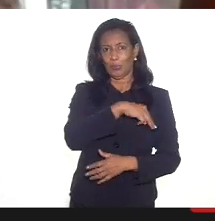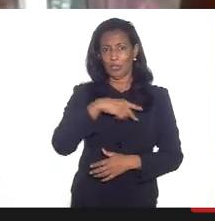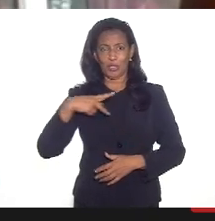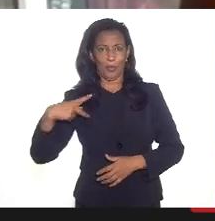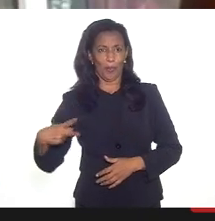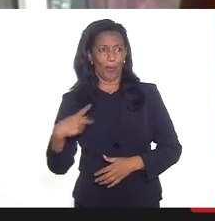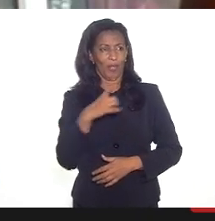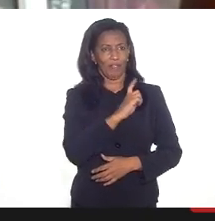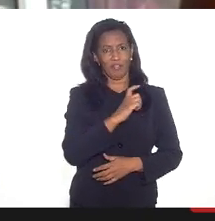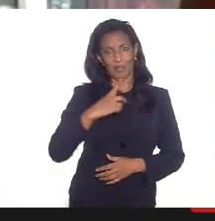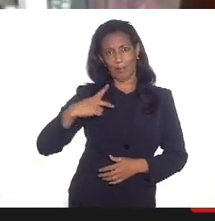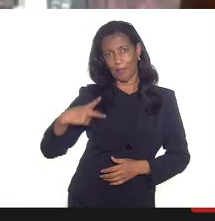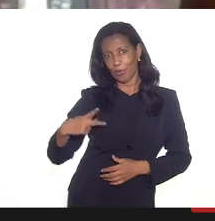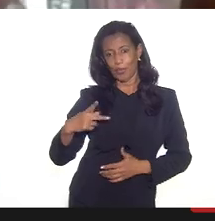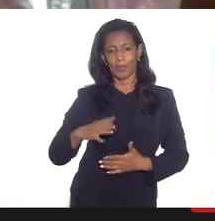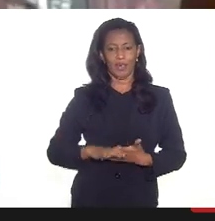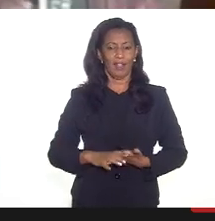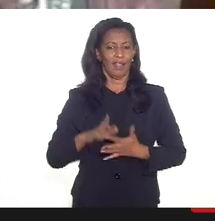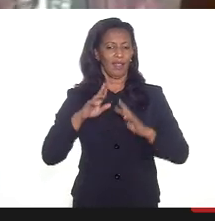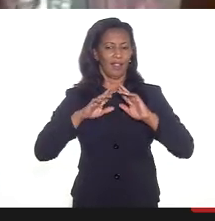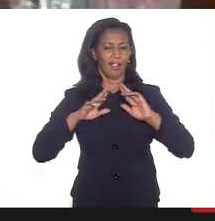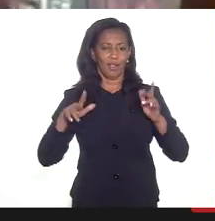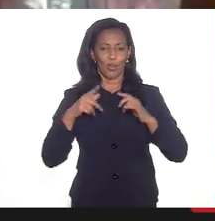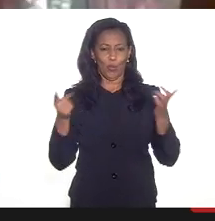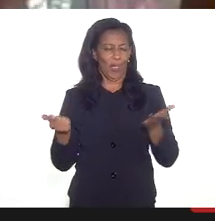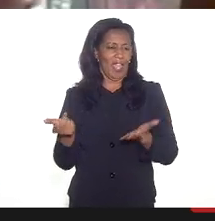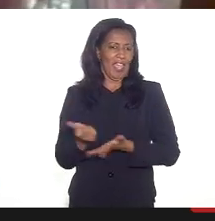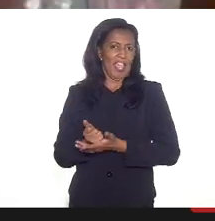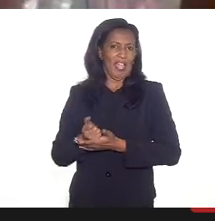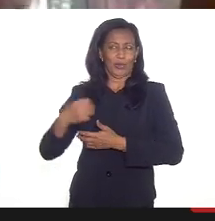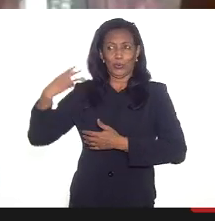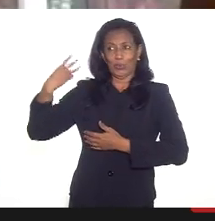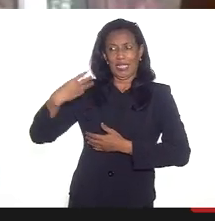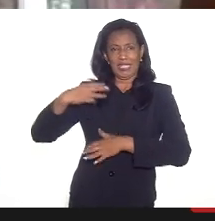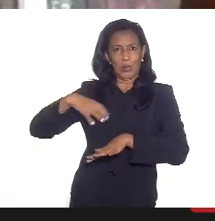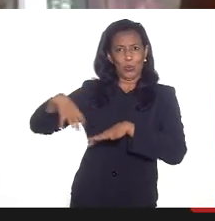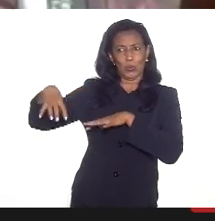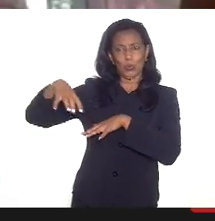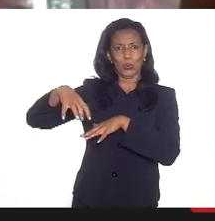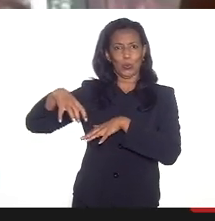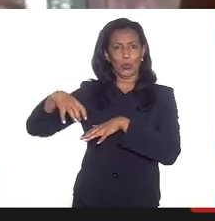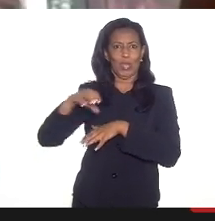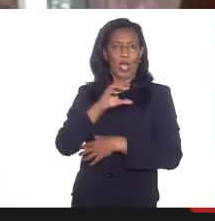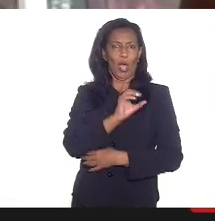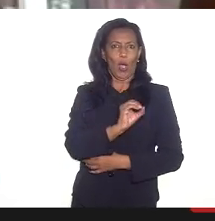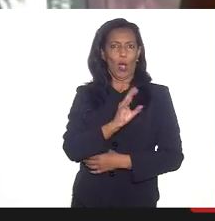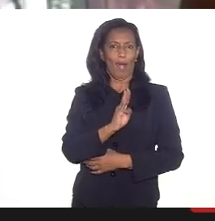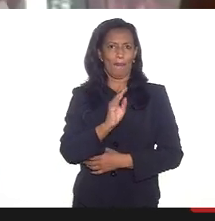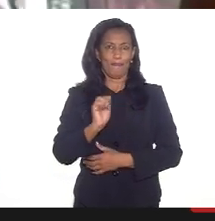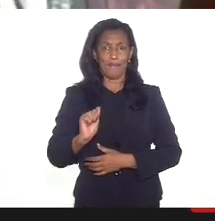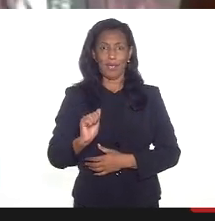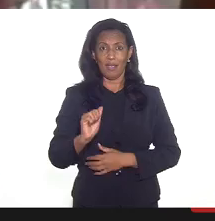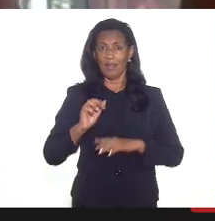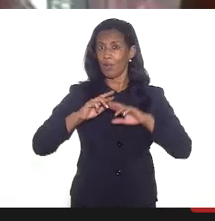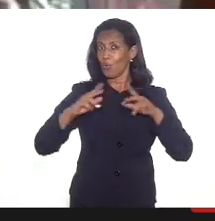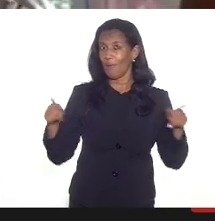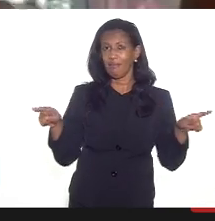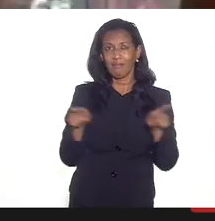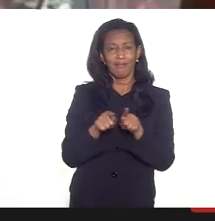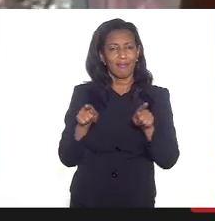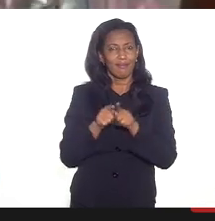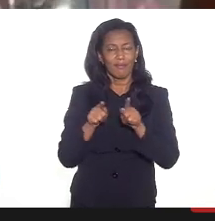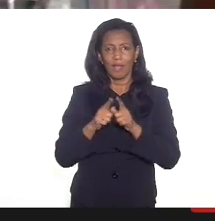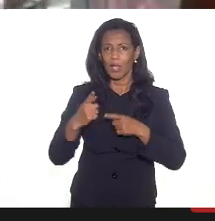Público, Defensoria Pública, de entidades do terceiro setor, da OAB, não